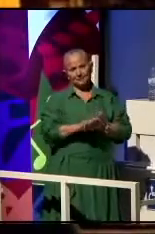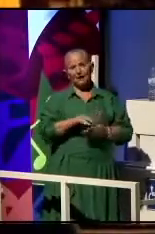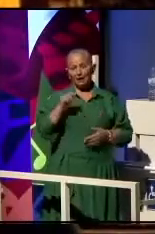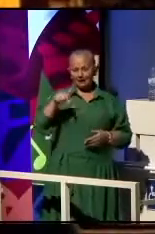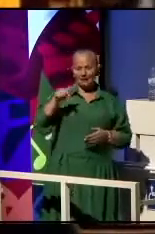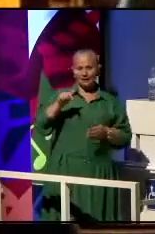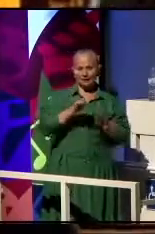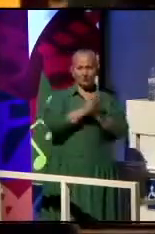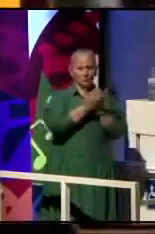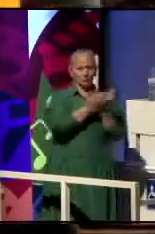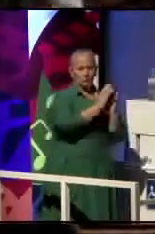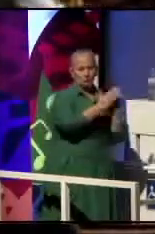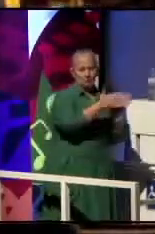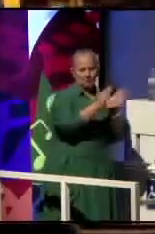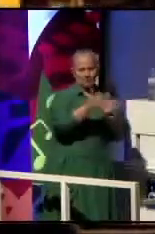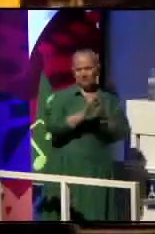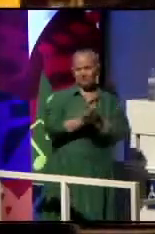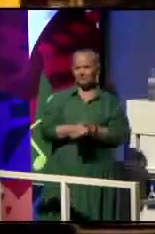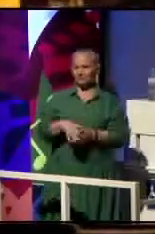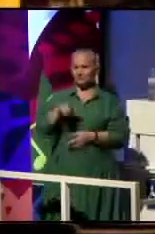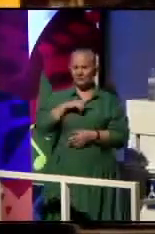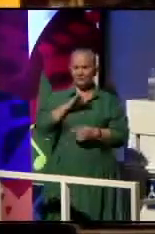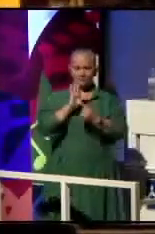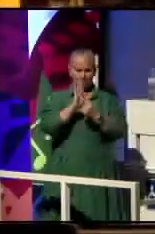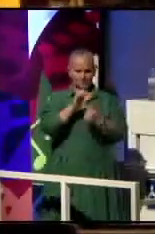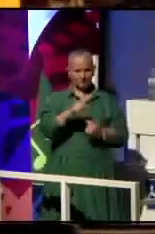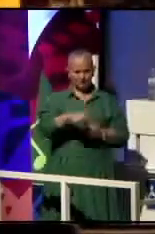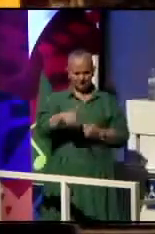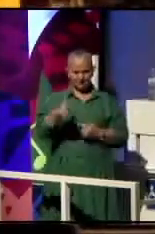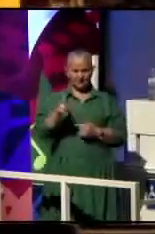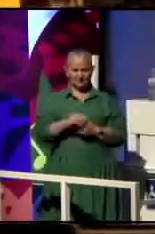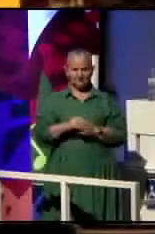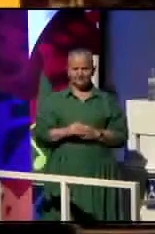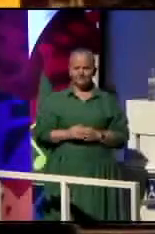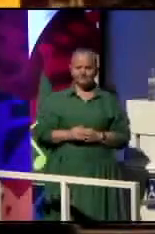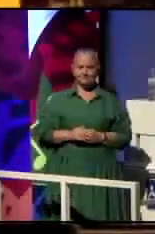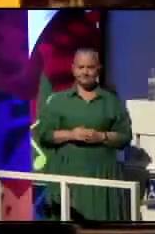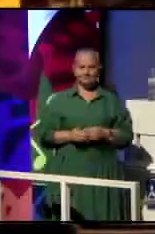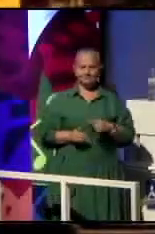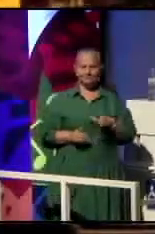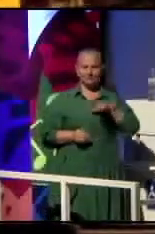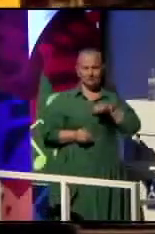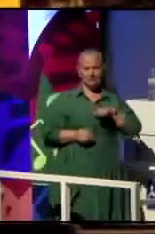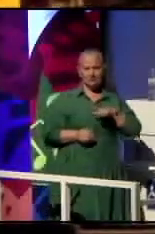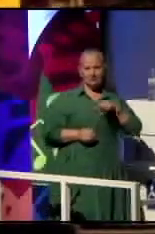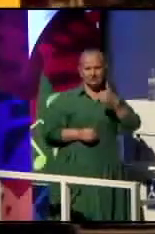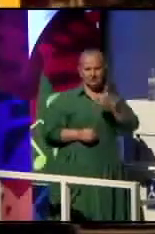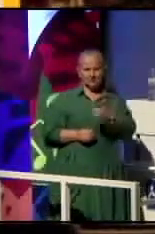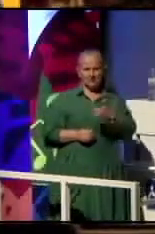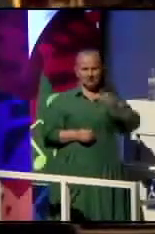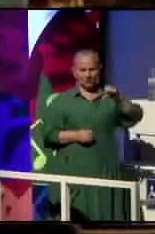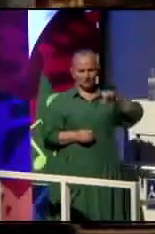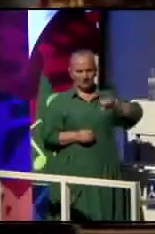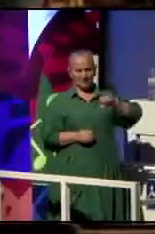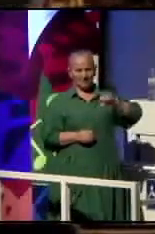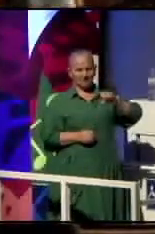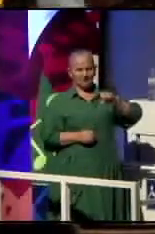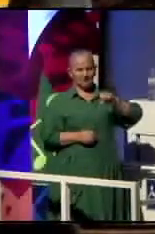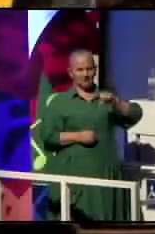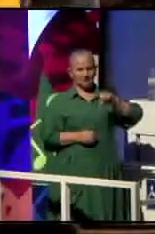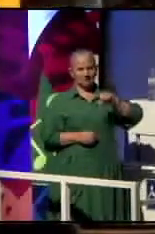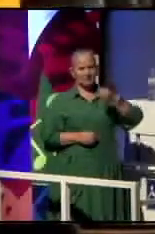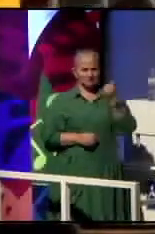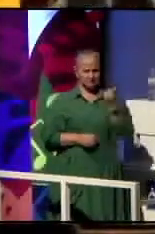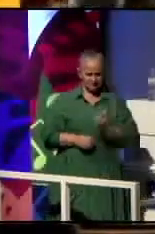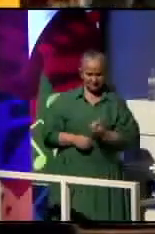o livro, só mostrar mais uma vez... O livro tem Andrea 196 está páginas, saindo do palco. Mais de